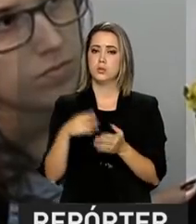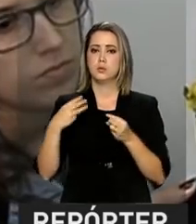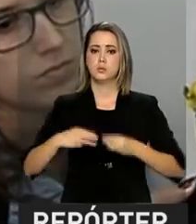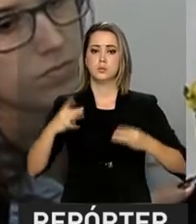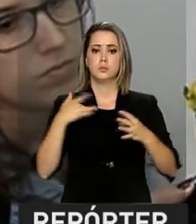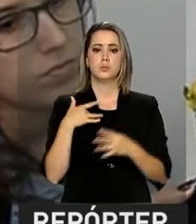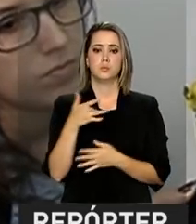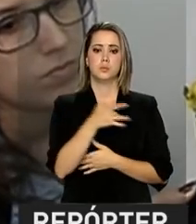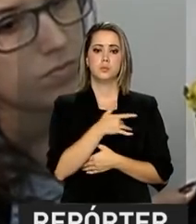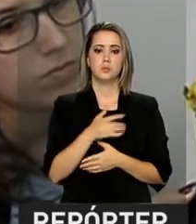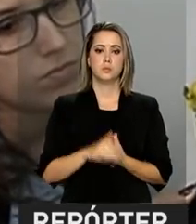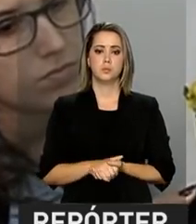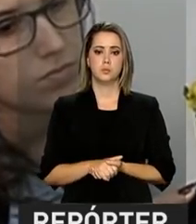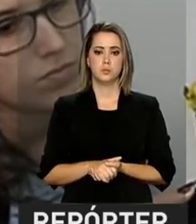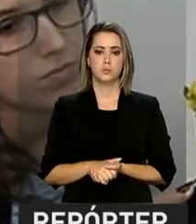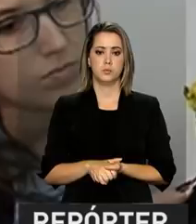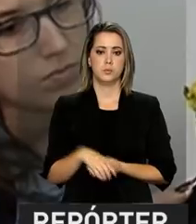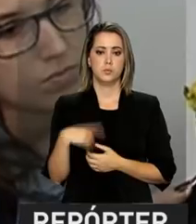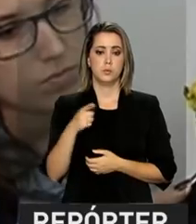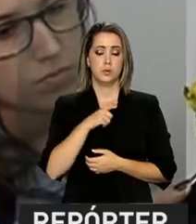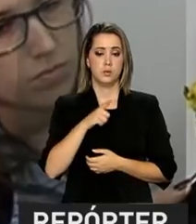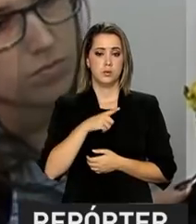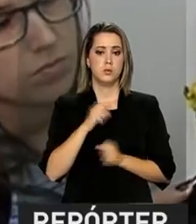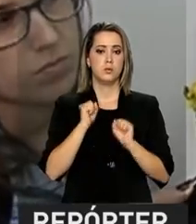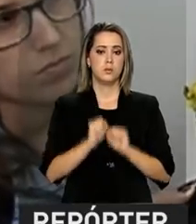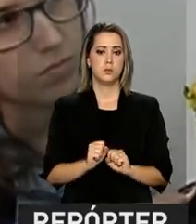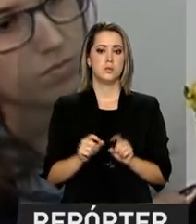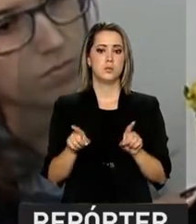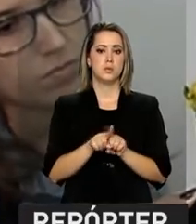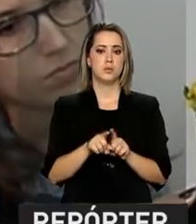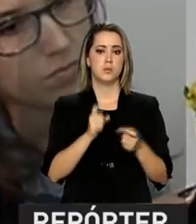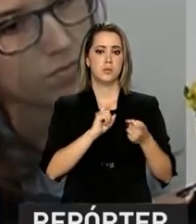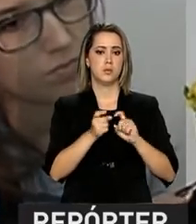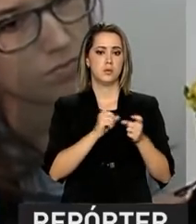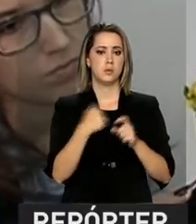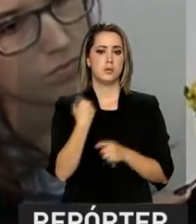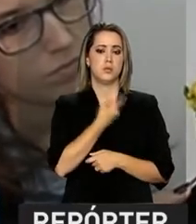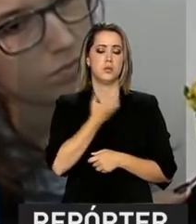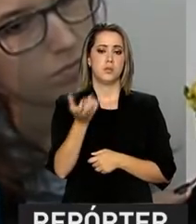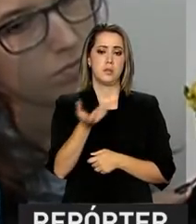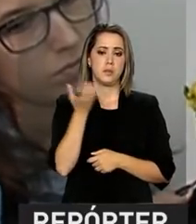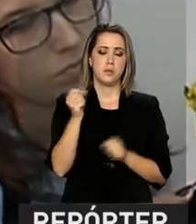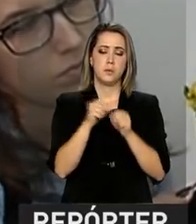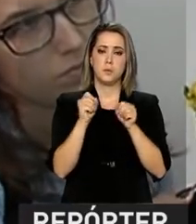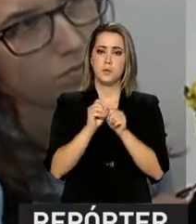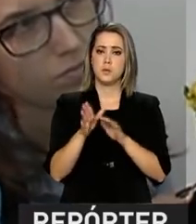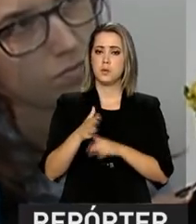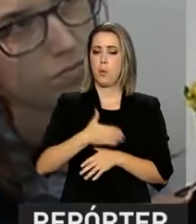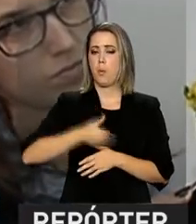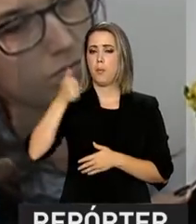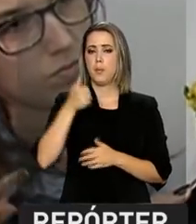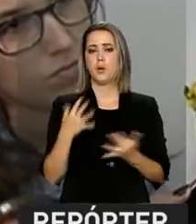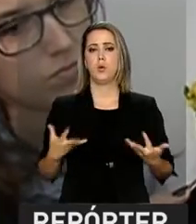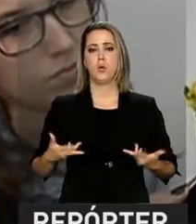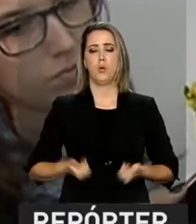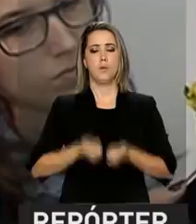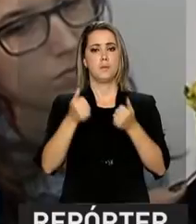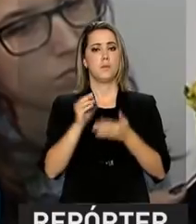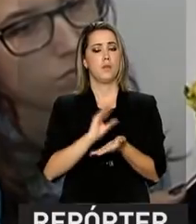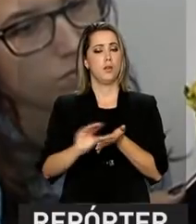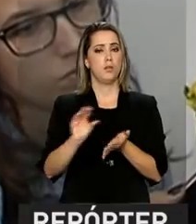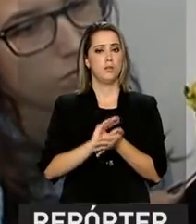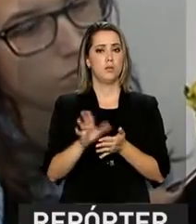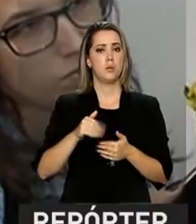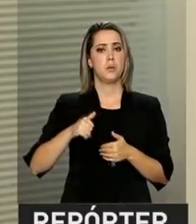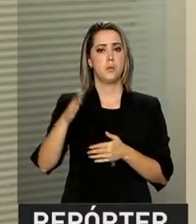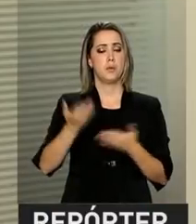ter capacidade também de fazer a gestão que queremos fazer com melhor utilização dos recursos e mais